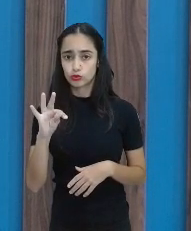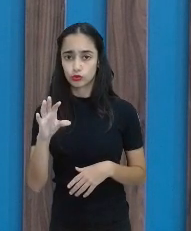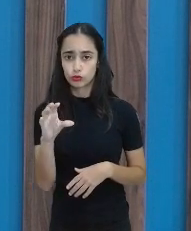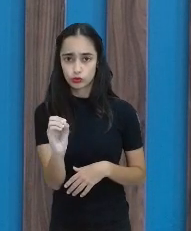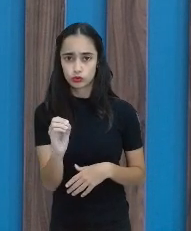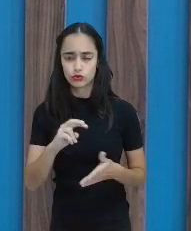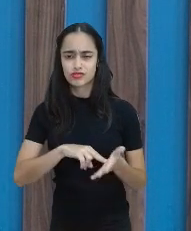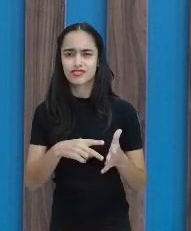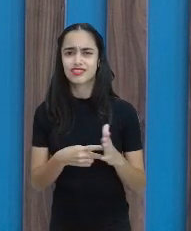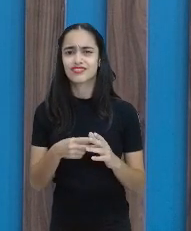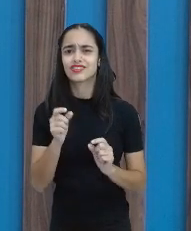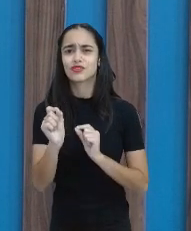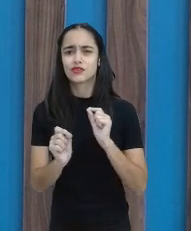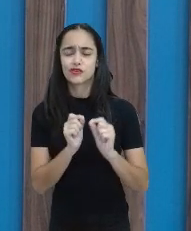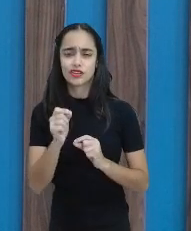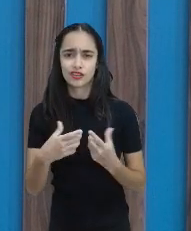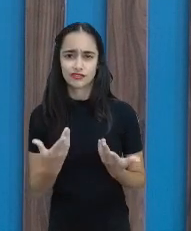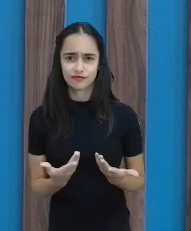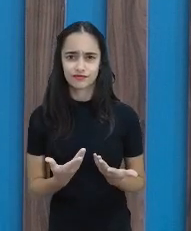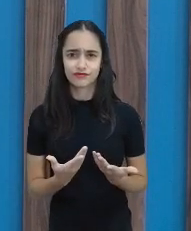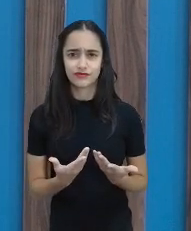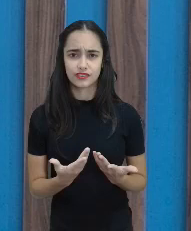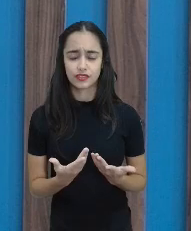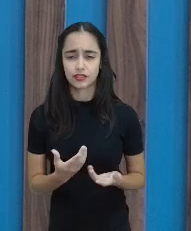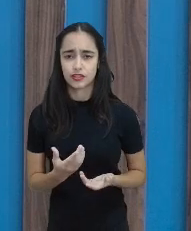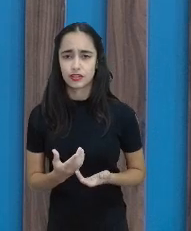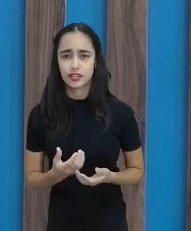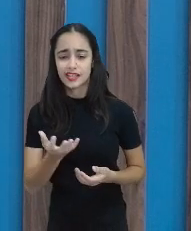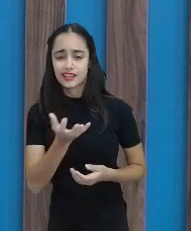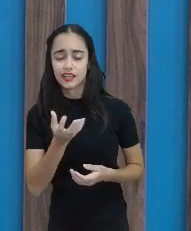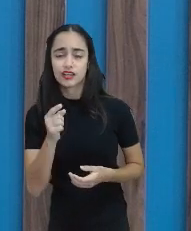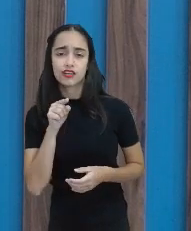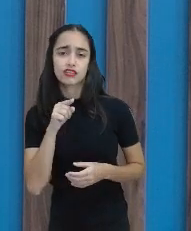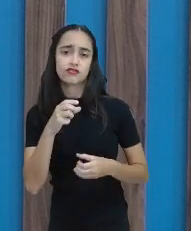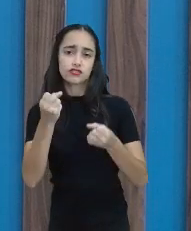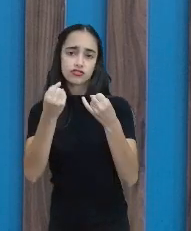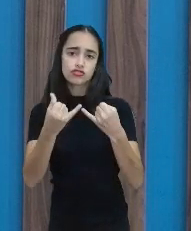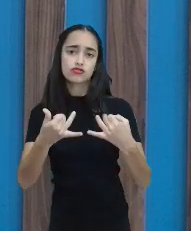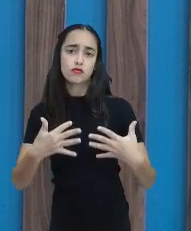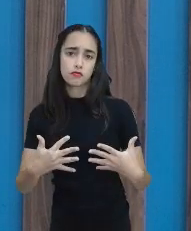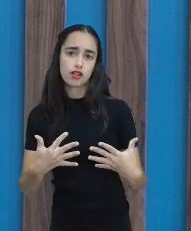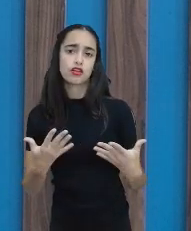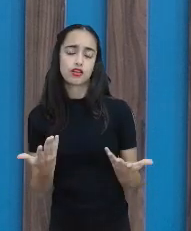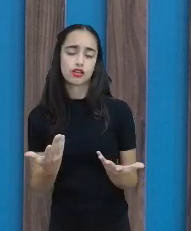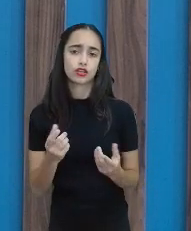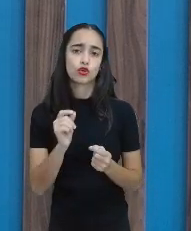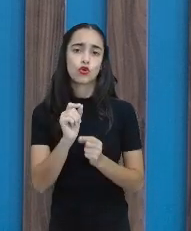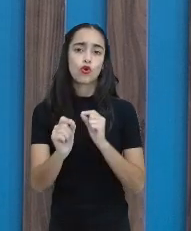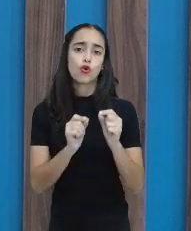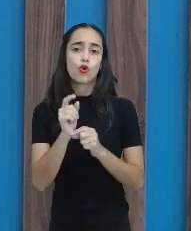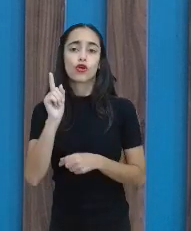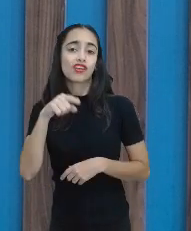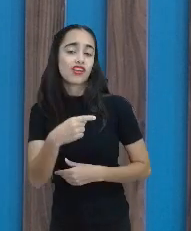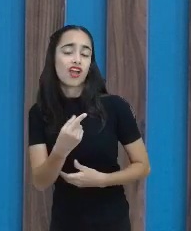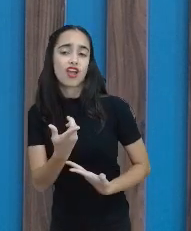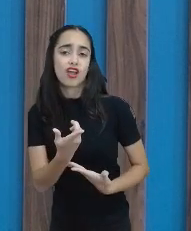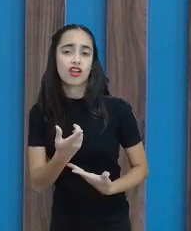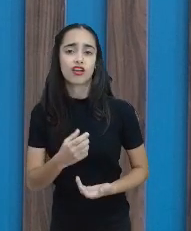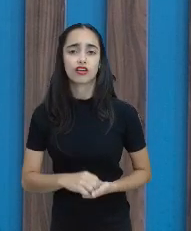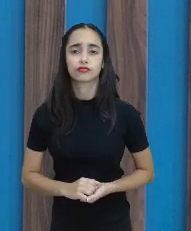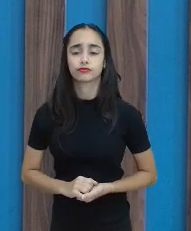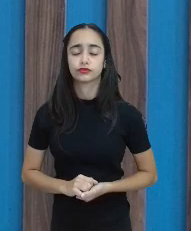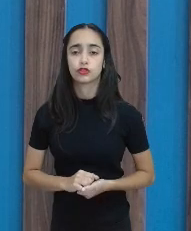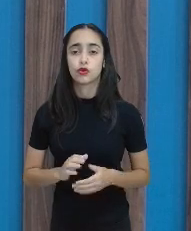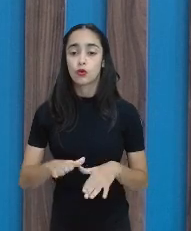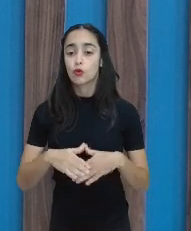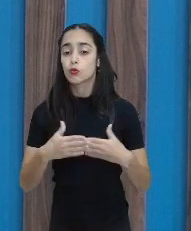o que, na verdade, um estatuto fala, né? O que é que ele traz para a gente? É